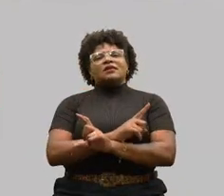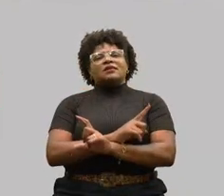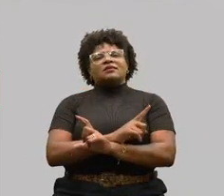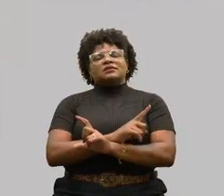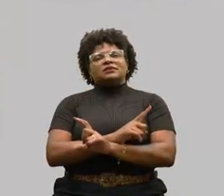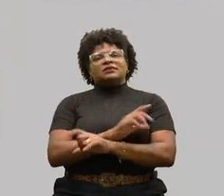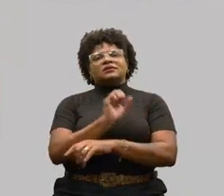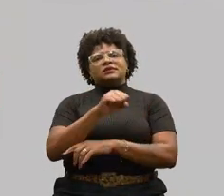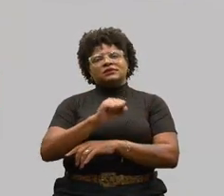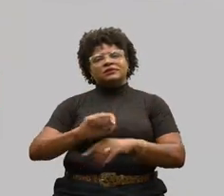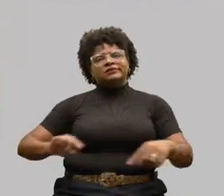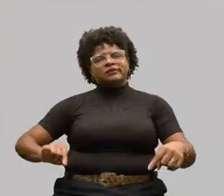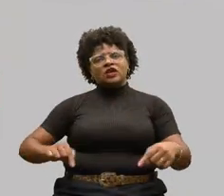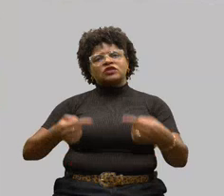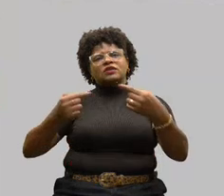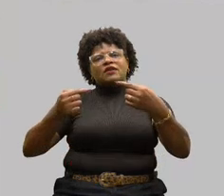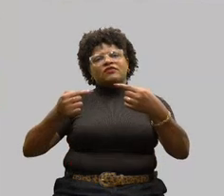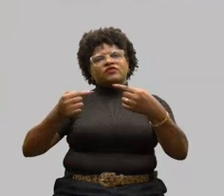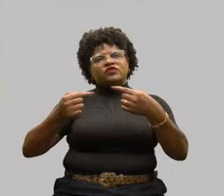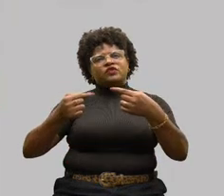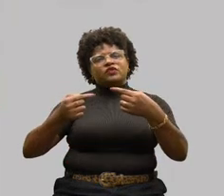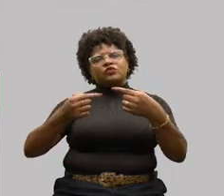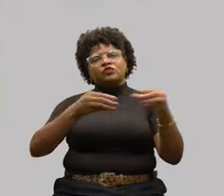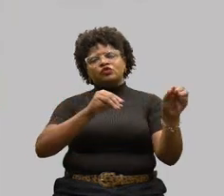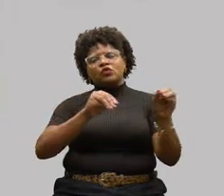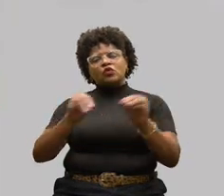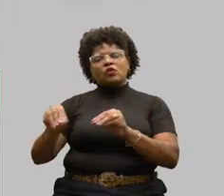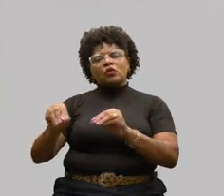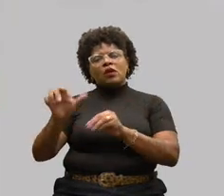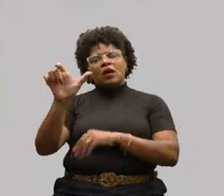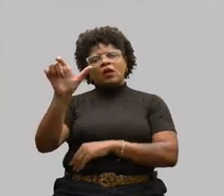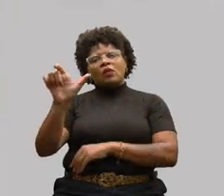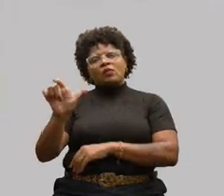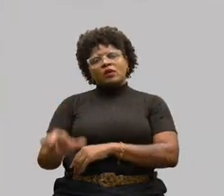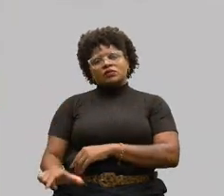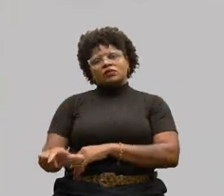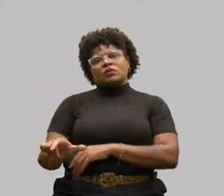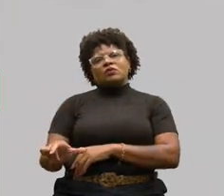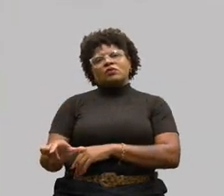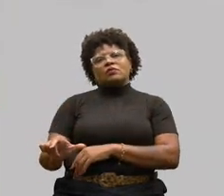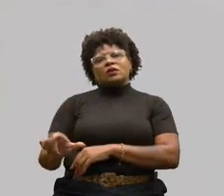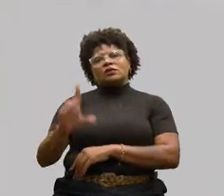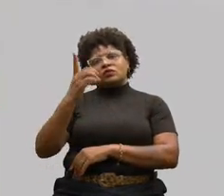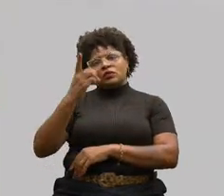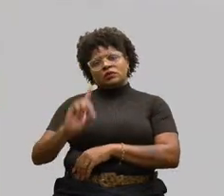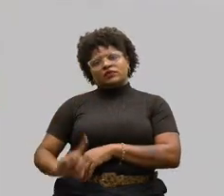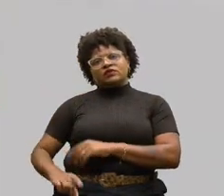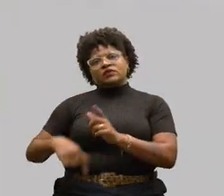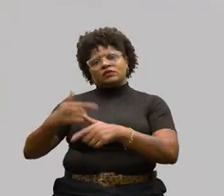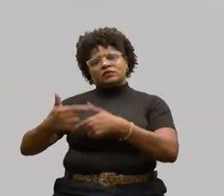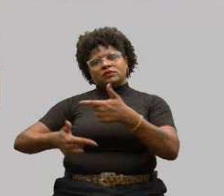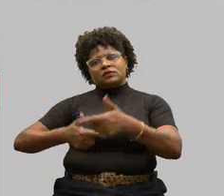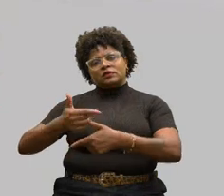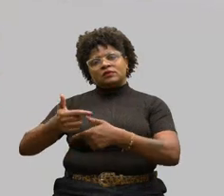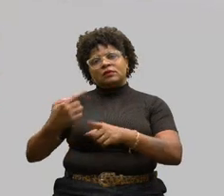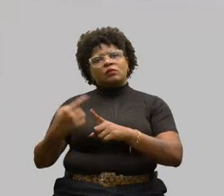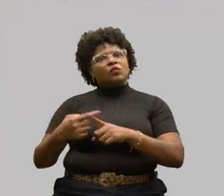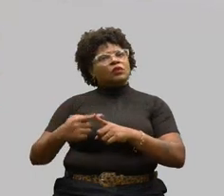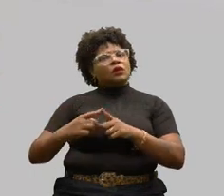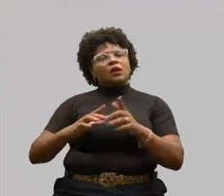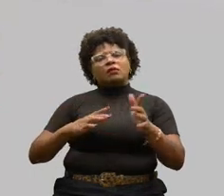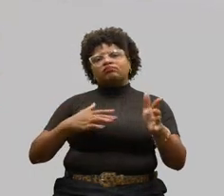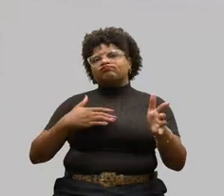na inserção desse sujeito porque as empresas todo todas as empresas elas